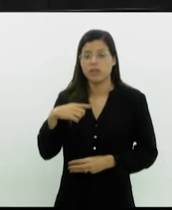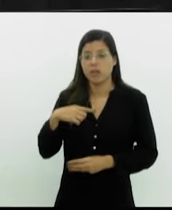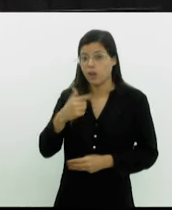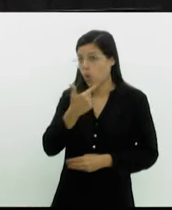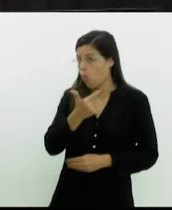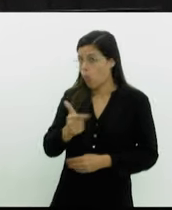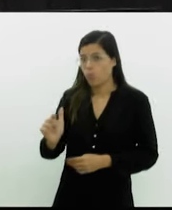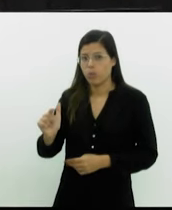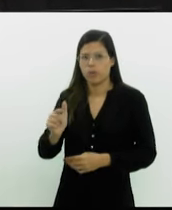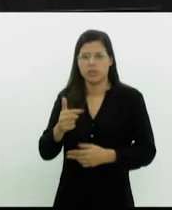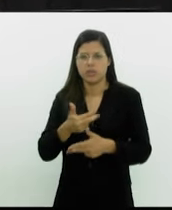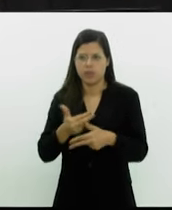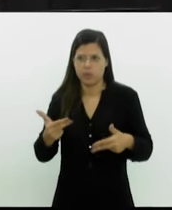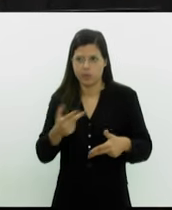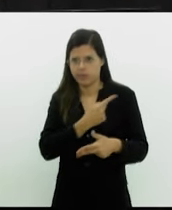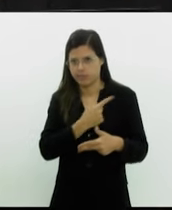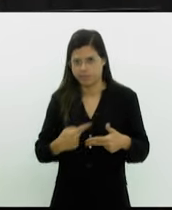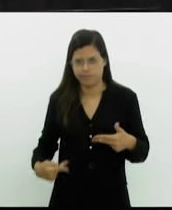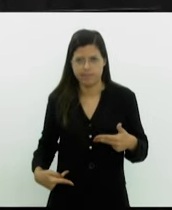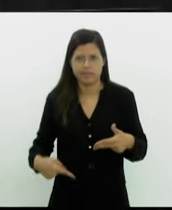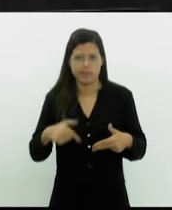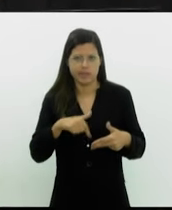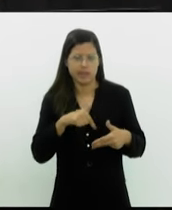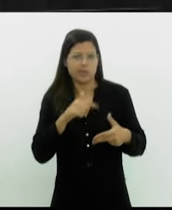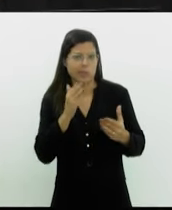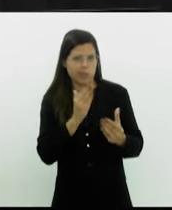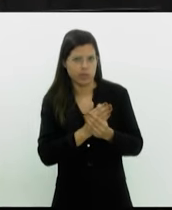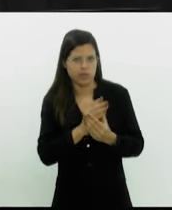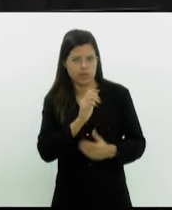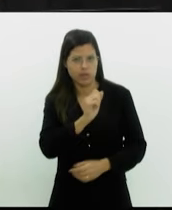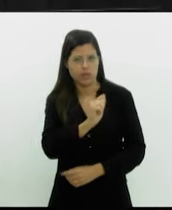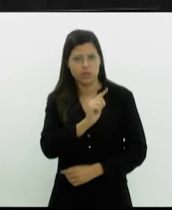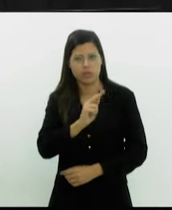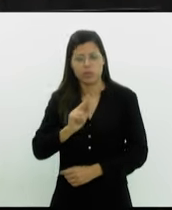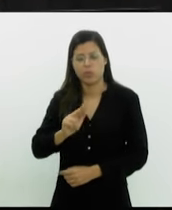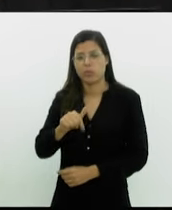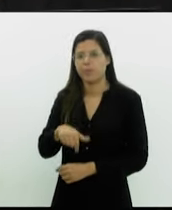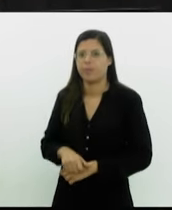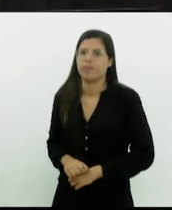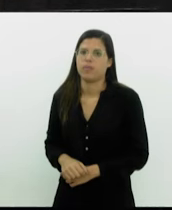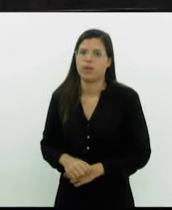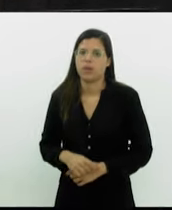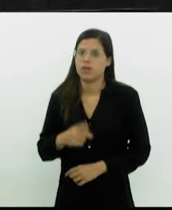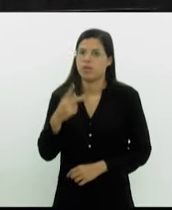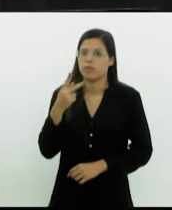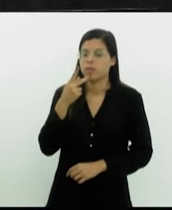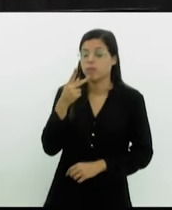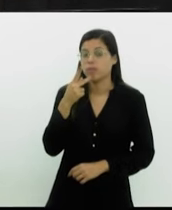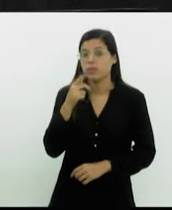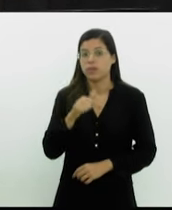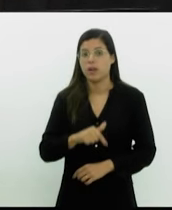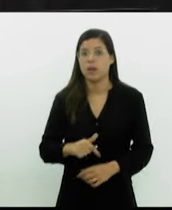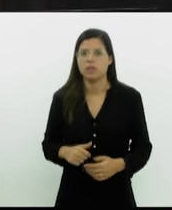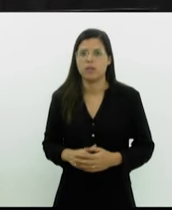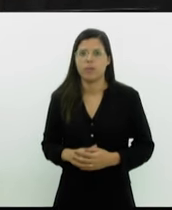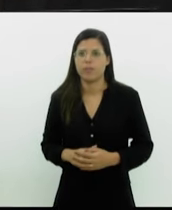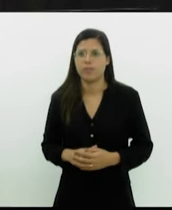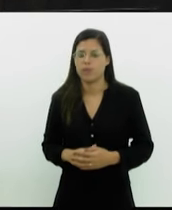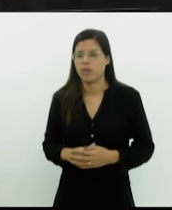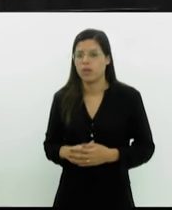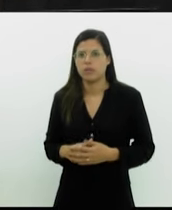presidente, nesse recurso da AGU. Diz a AGU, é ilógico